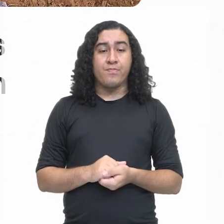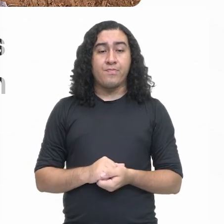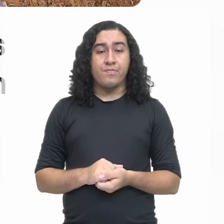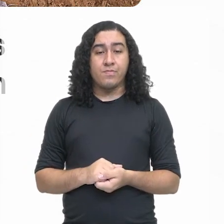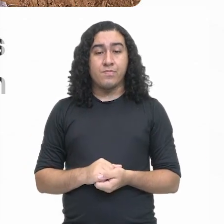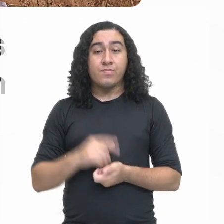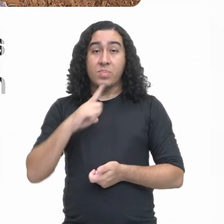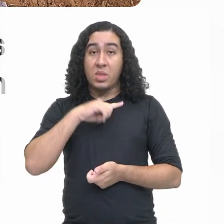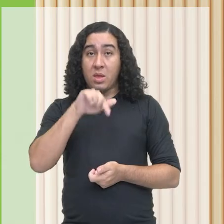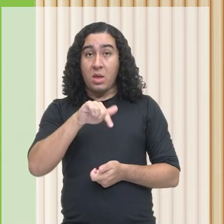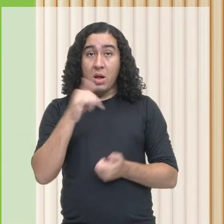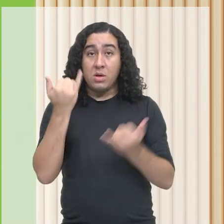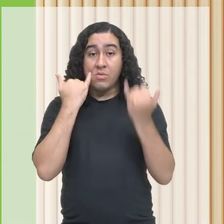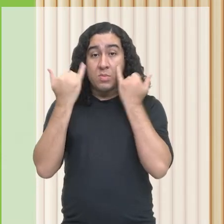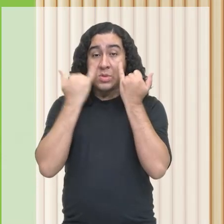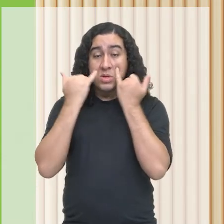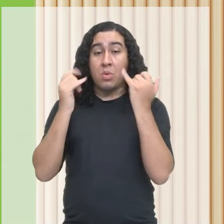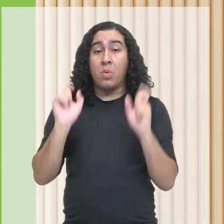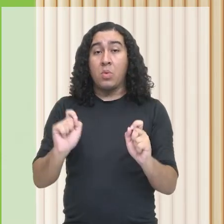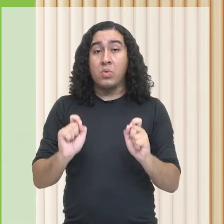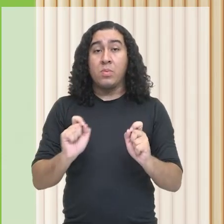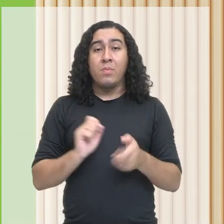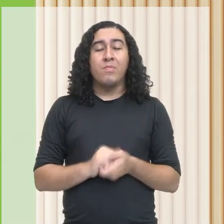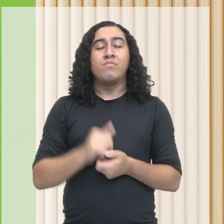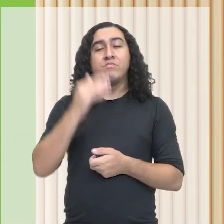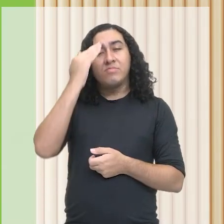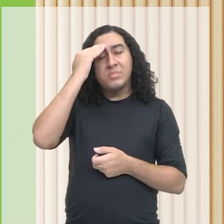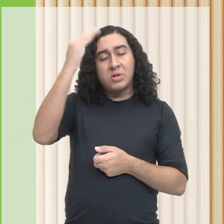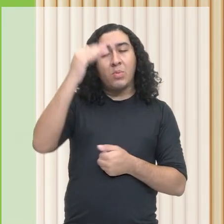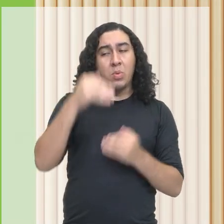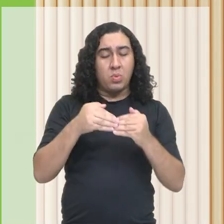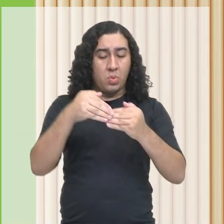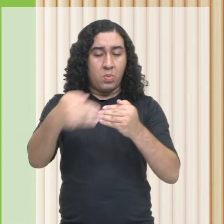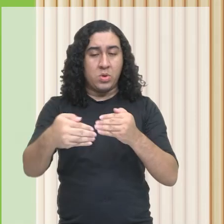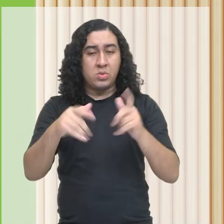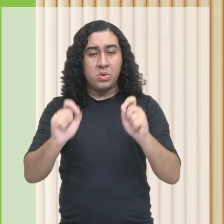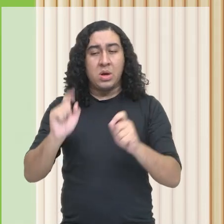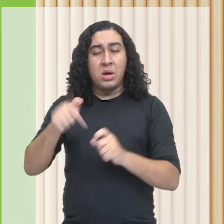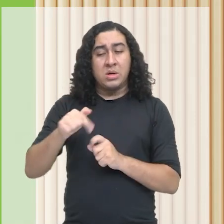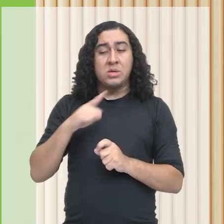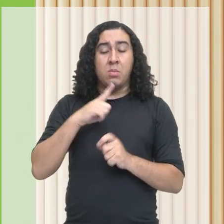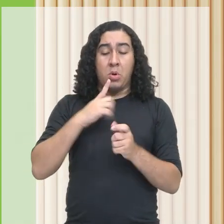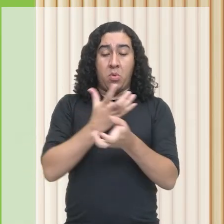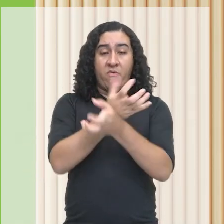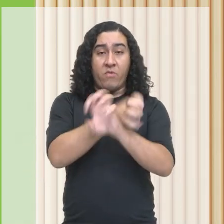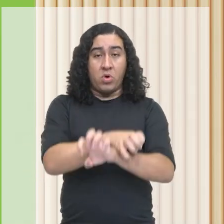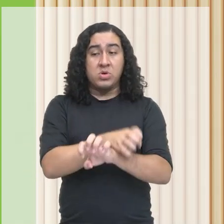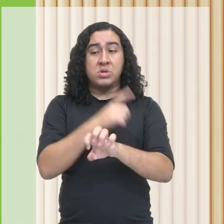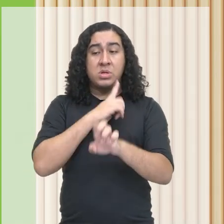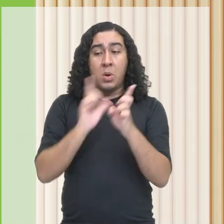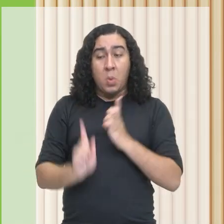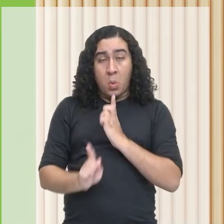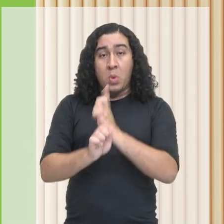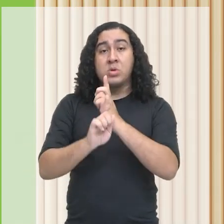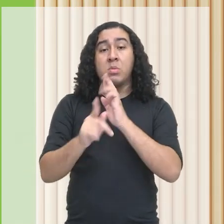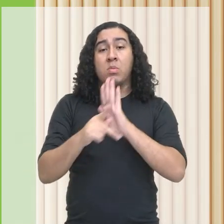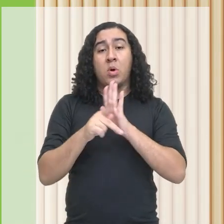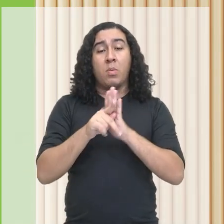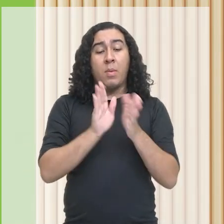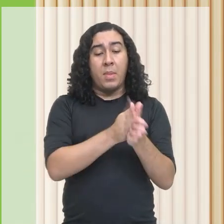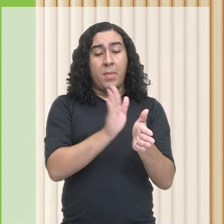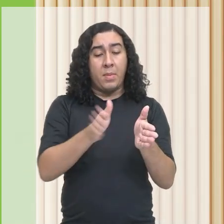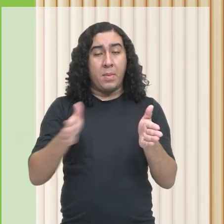temos essas informações principalmente a partir desses fósseis que foram encontrados aí